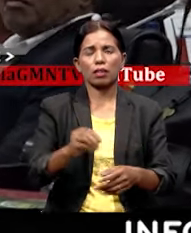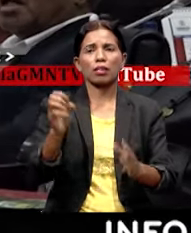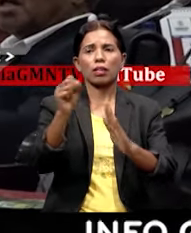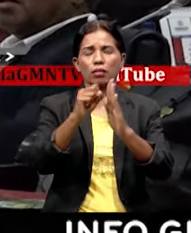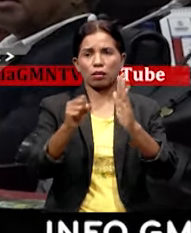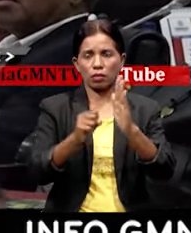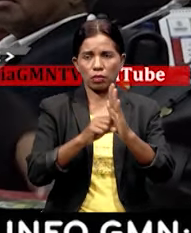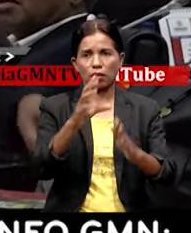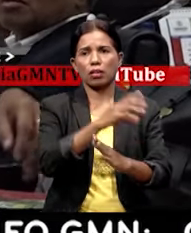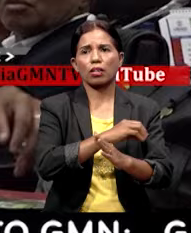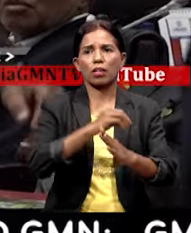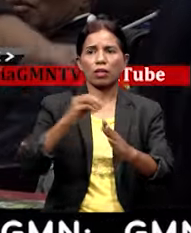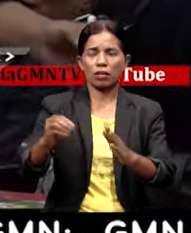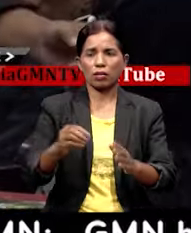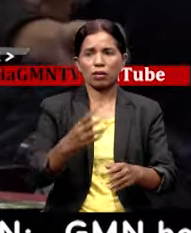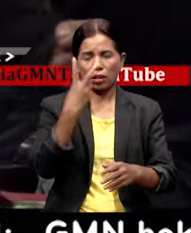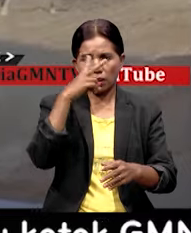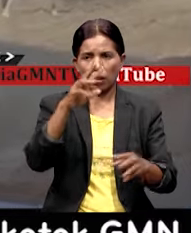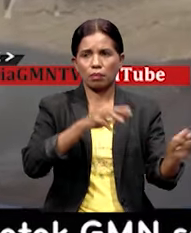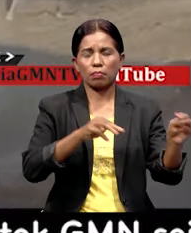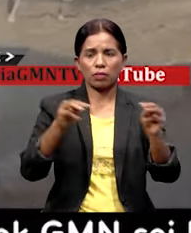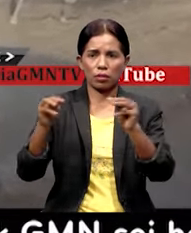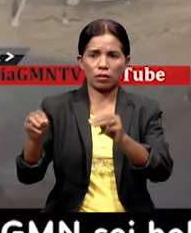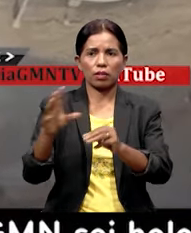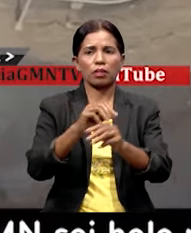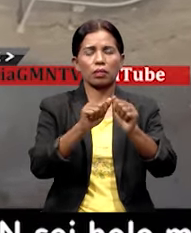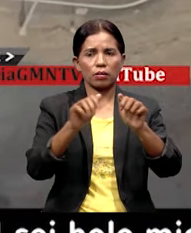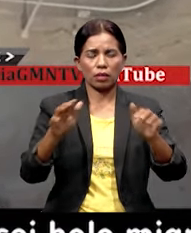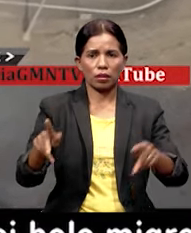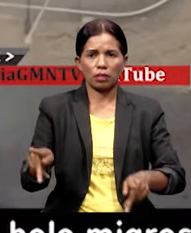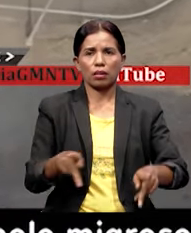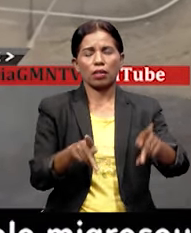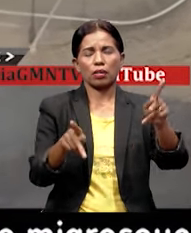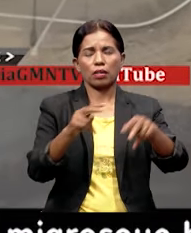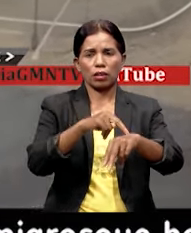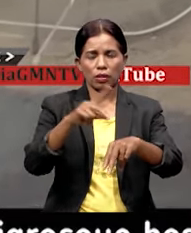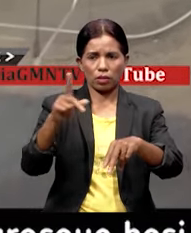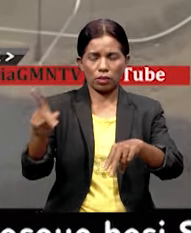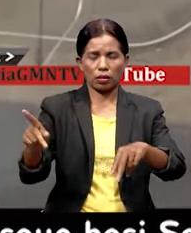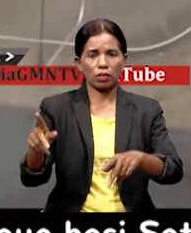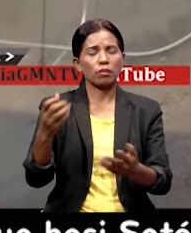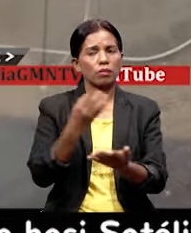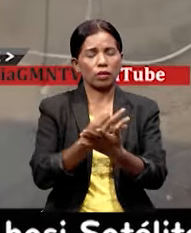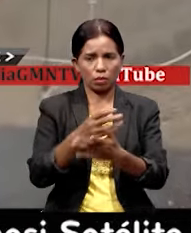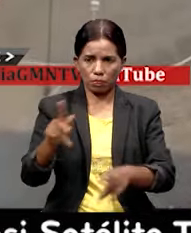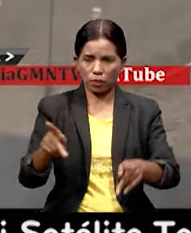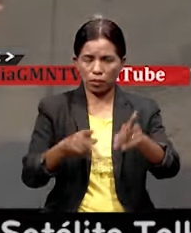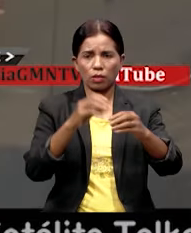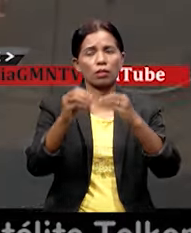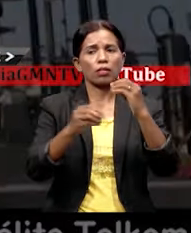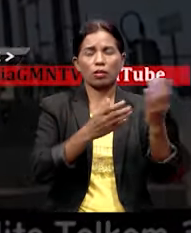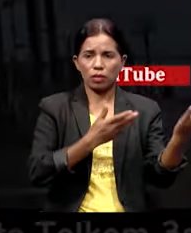Raiwa, atualiza rudi reflete mudança e a gestão administração pública nacional no finanças públicas. Relação tutela